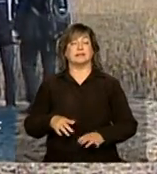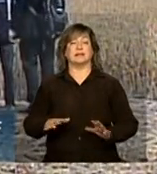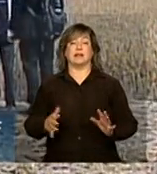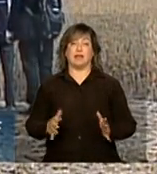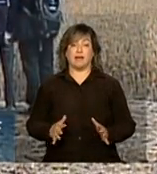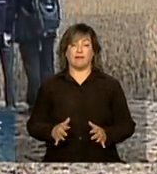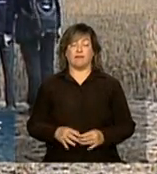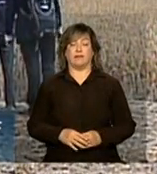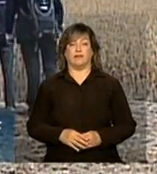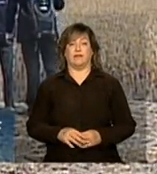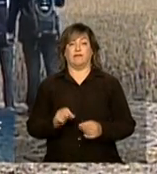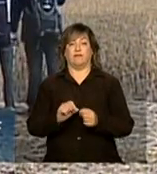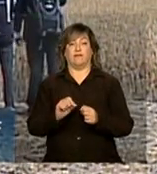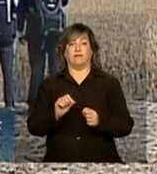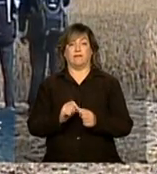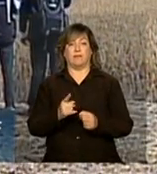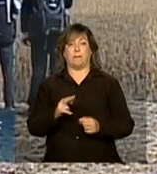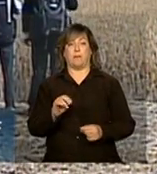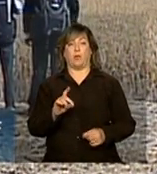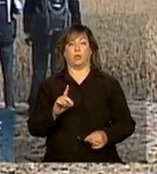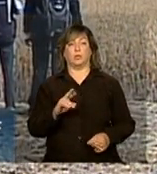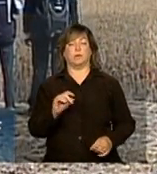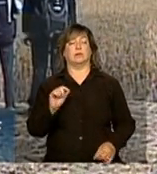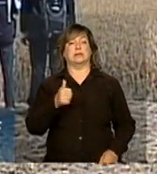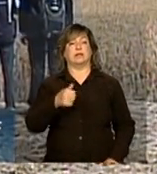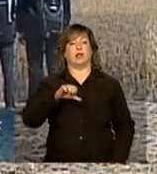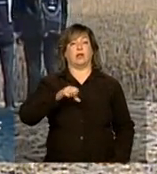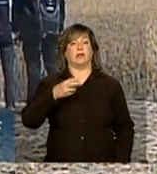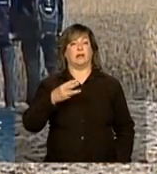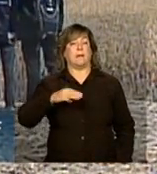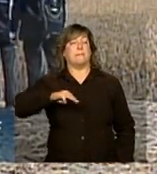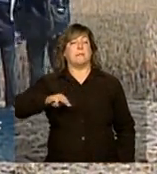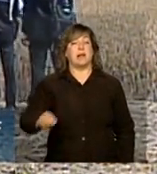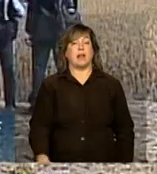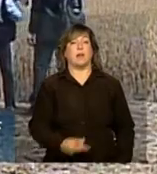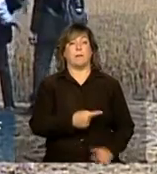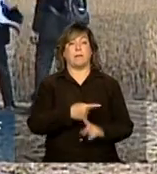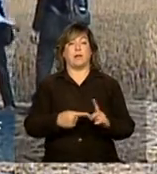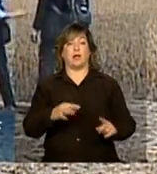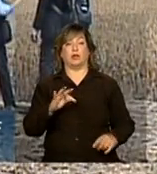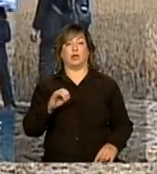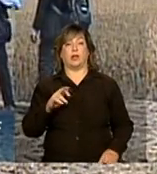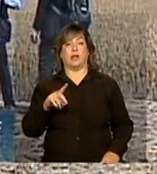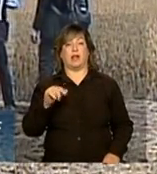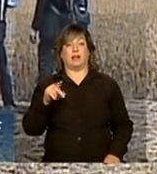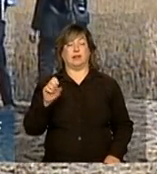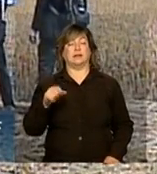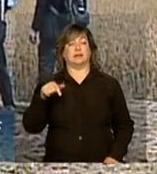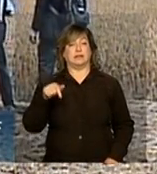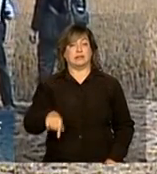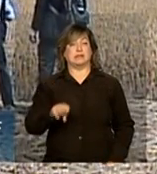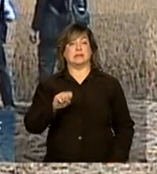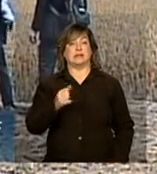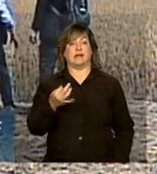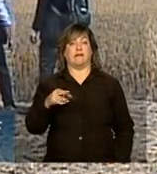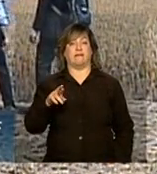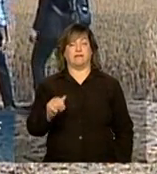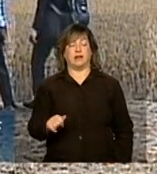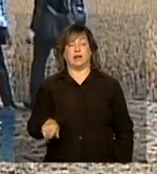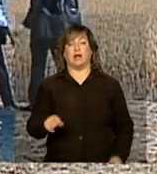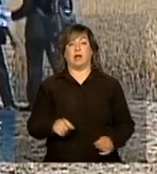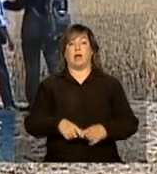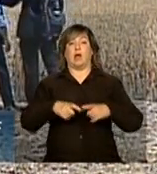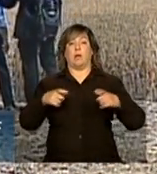deve produzir 193 milhões meio de toneladas de grãos nesta safra um